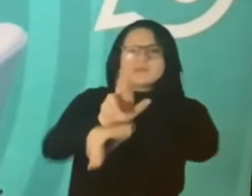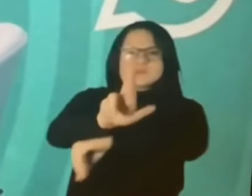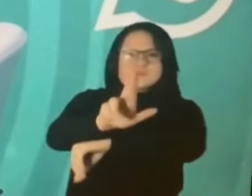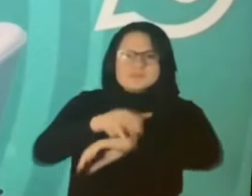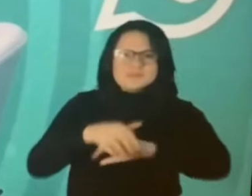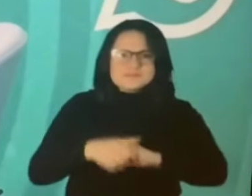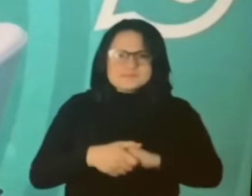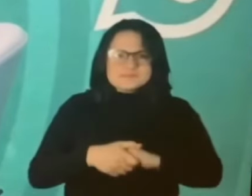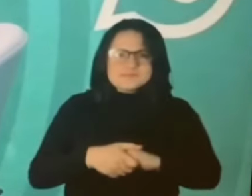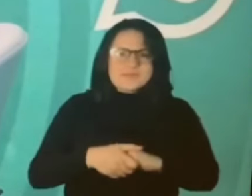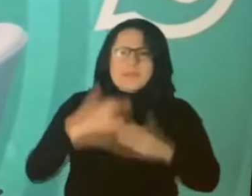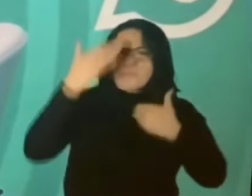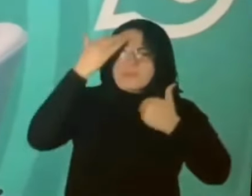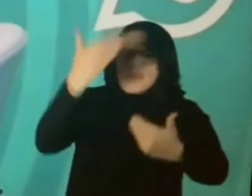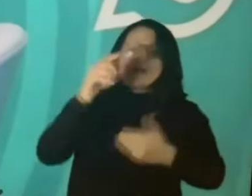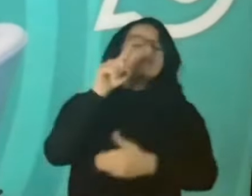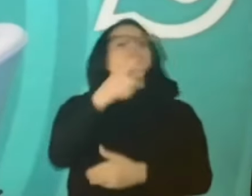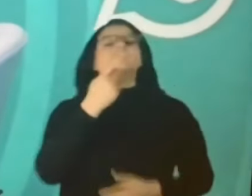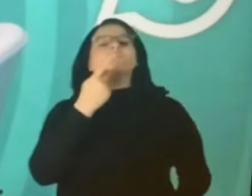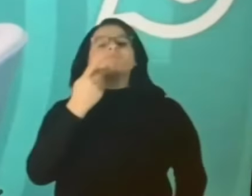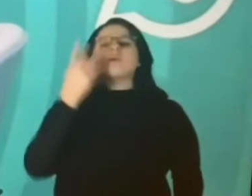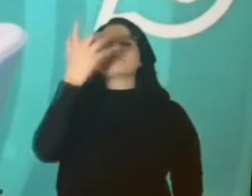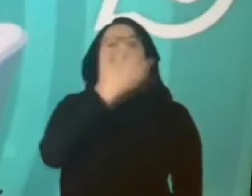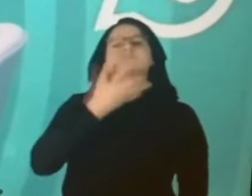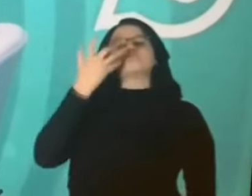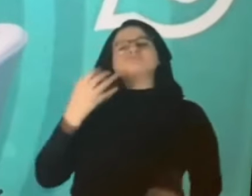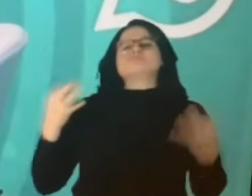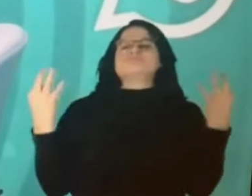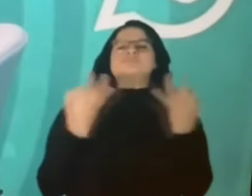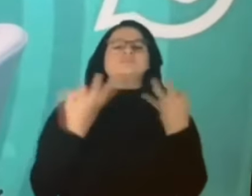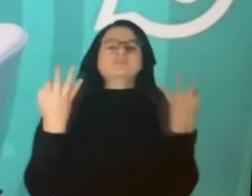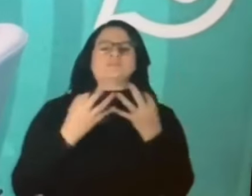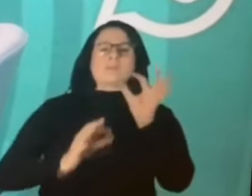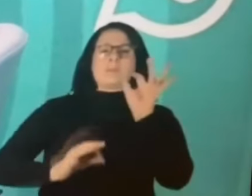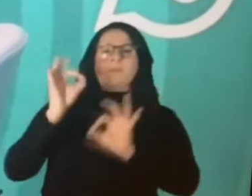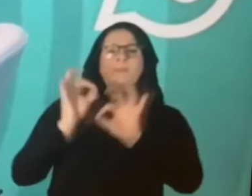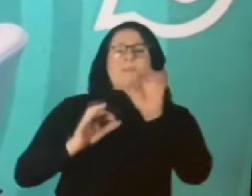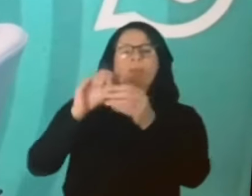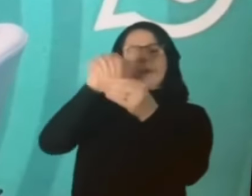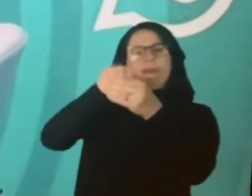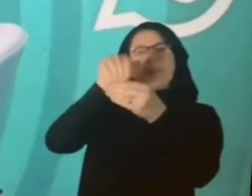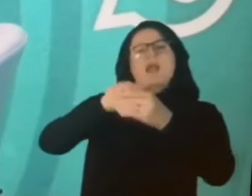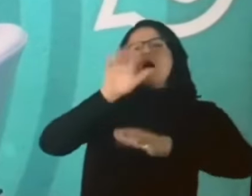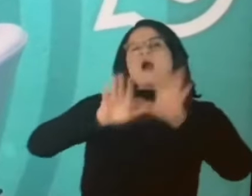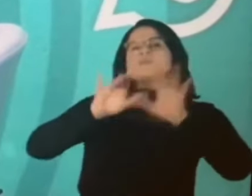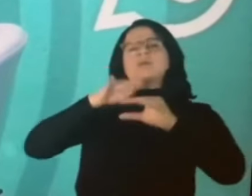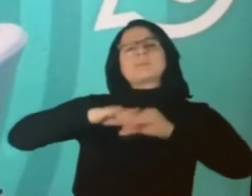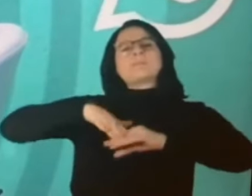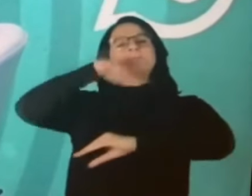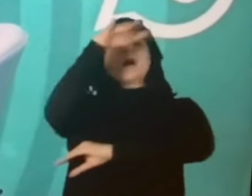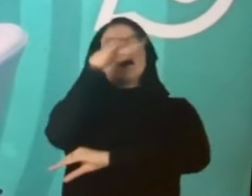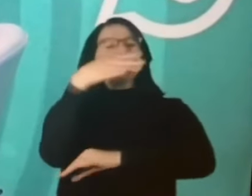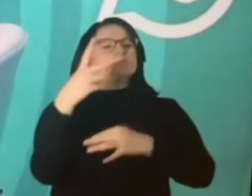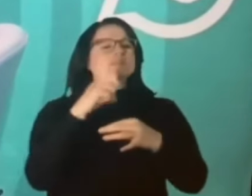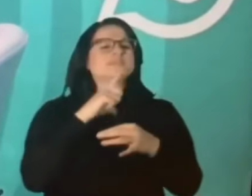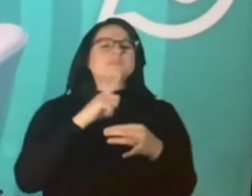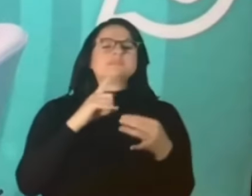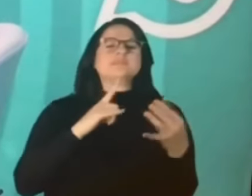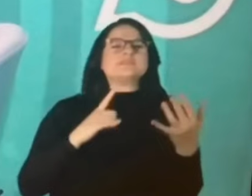que resgata muito bem que a justiça eleitoral, que é talvez uma das mais saborosas dentre as